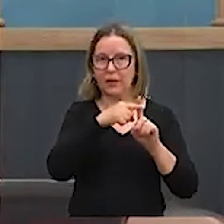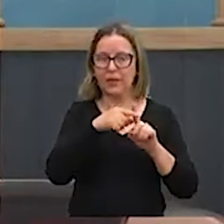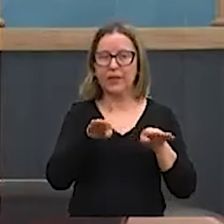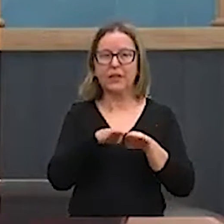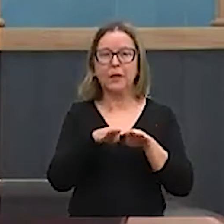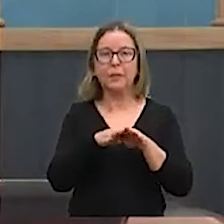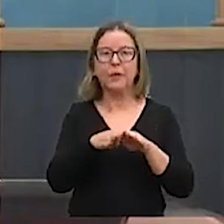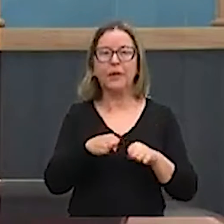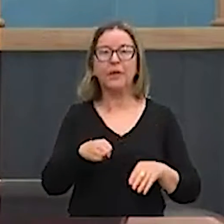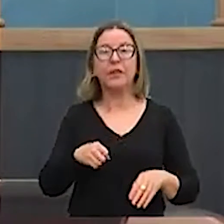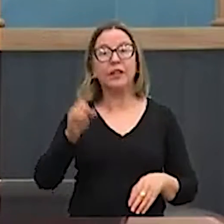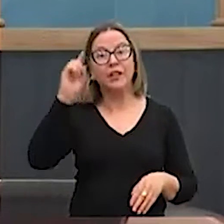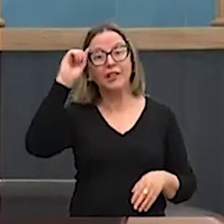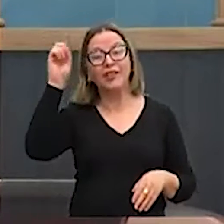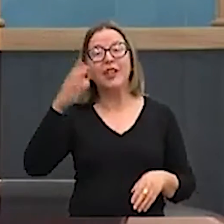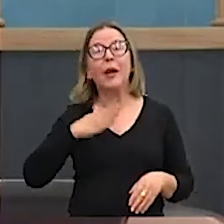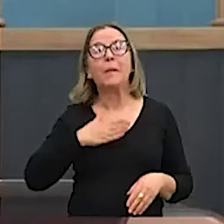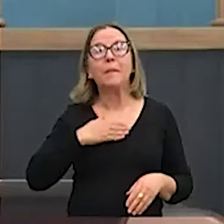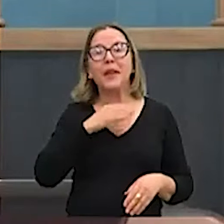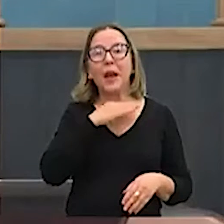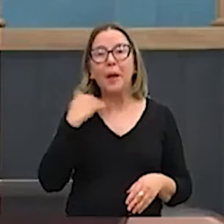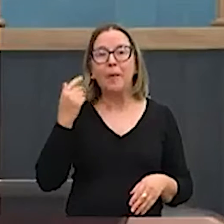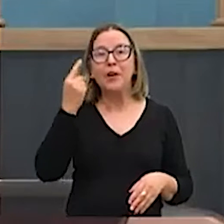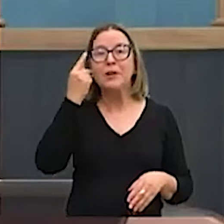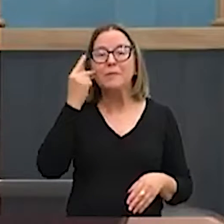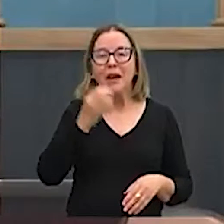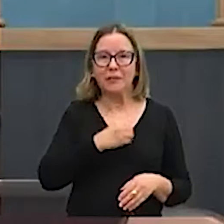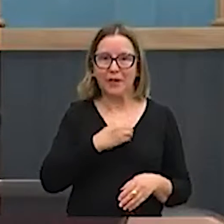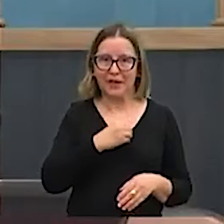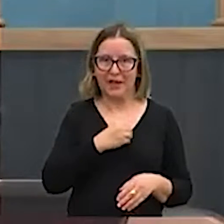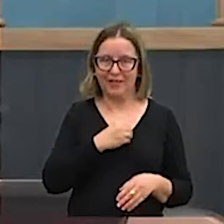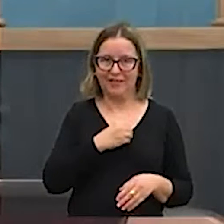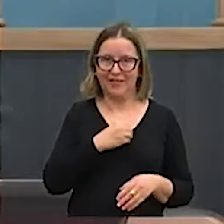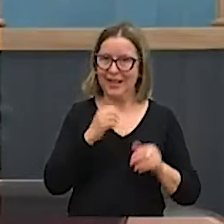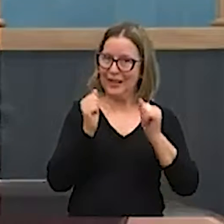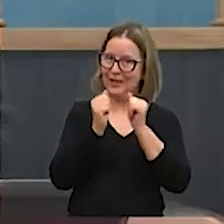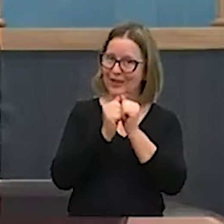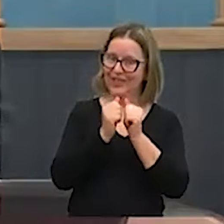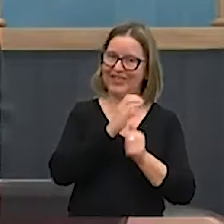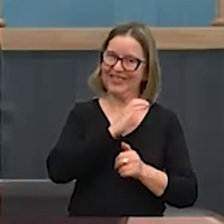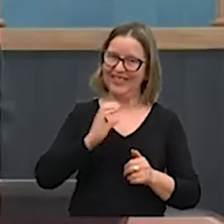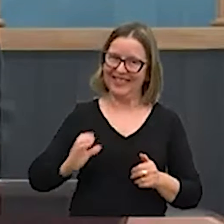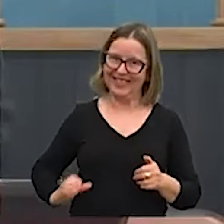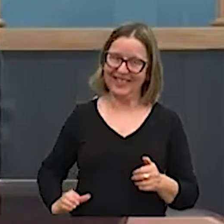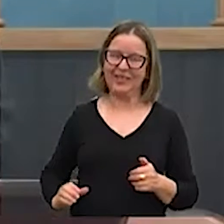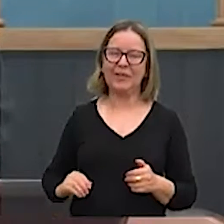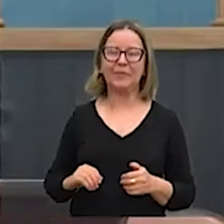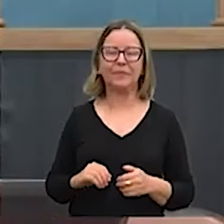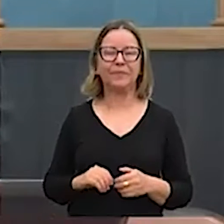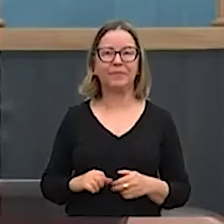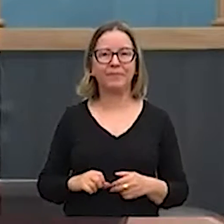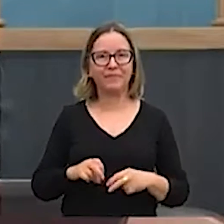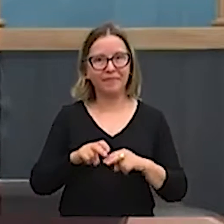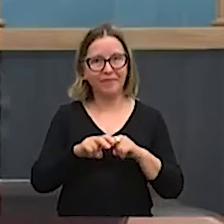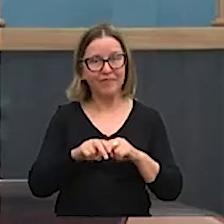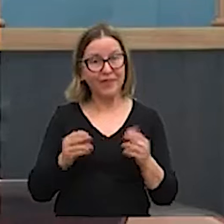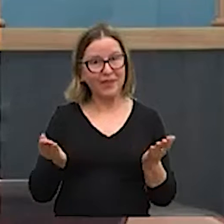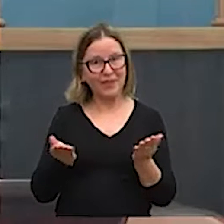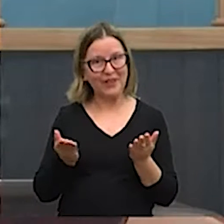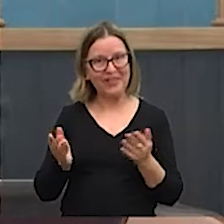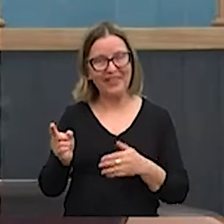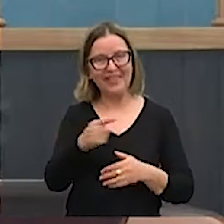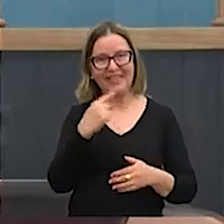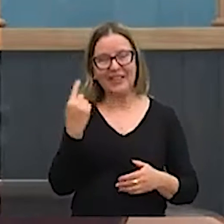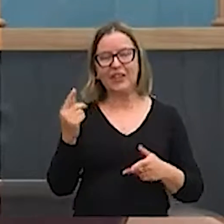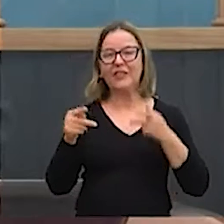Foi o dia da minha morte para o pecado juntamente com ele. Por isso, hoje nós